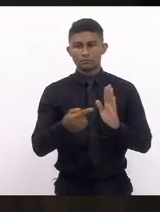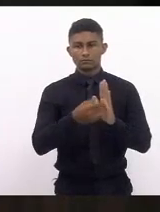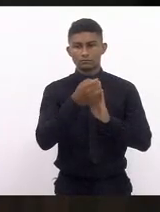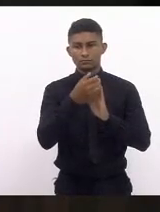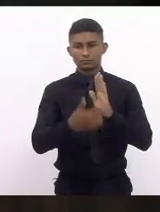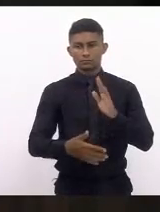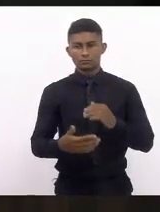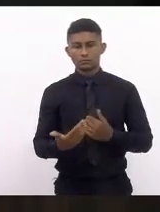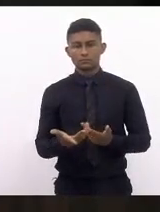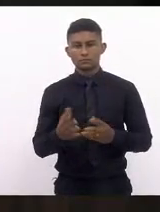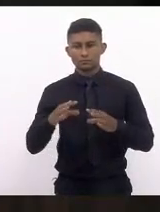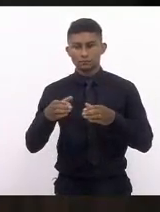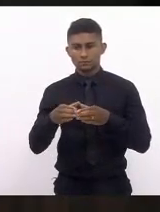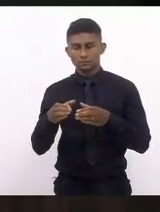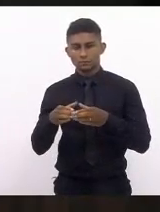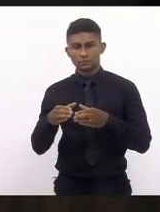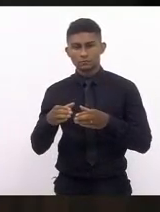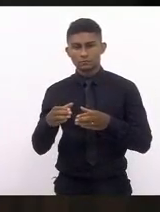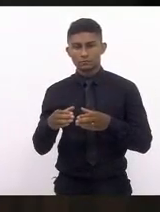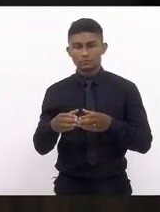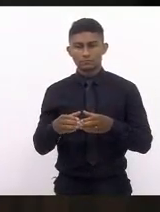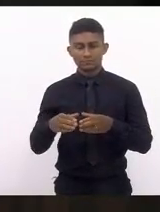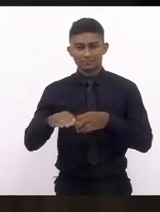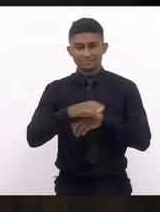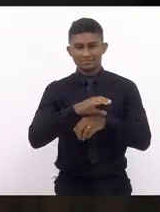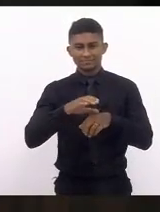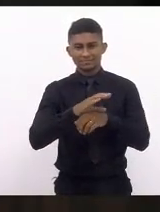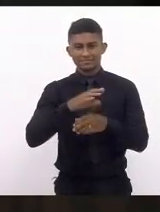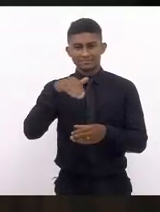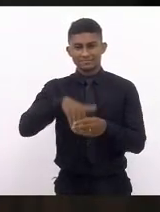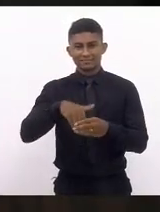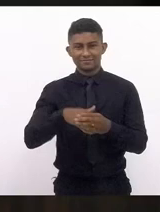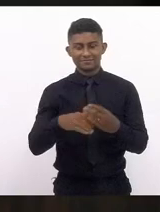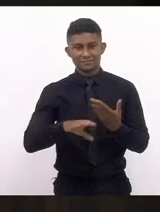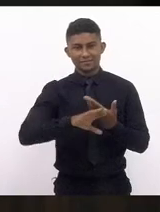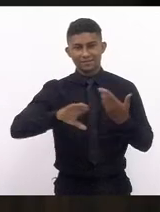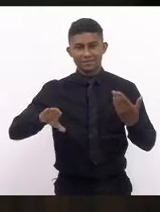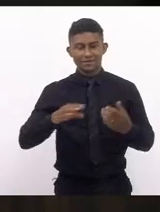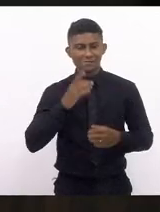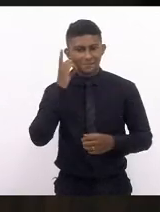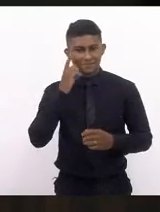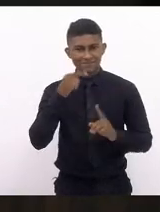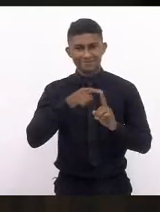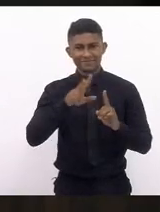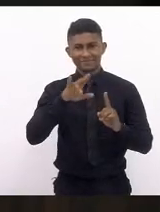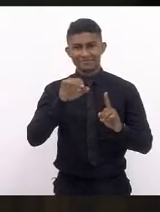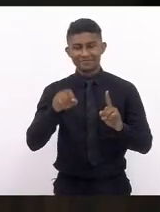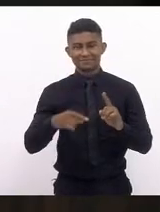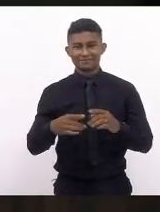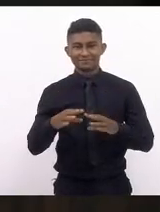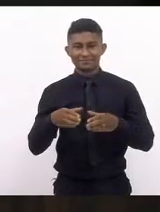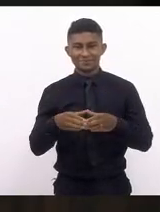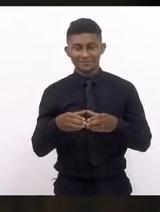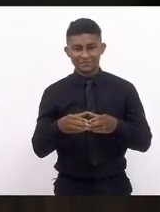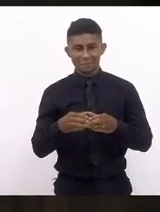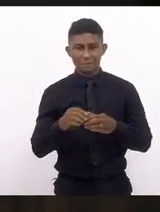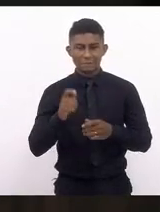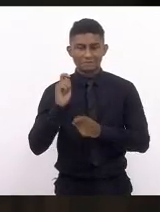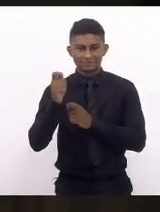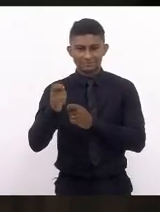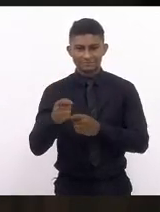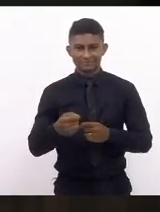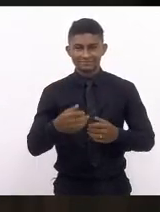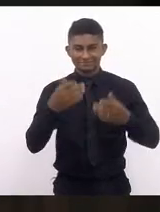pareceres a conversão de Constantino a condicionalidade com você para lá e personalidade Deputado Luiz Paulo de agricultura pecuária e política Rural e Pesqueira